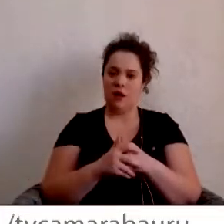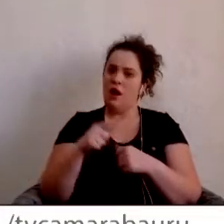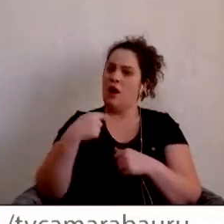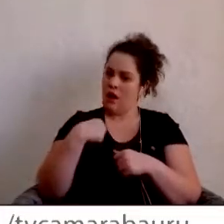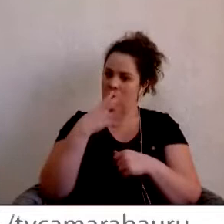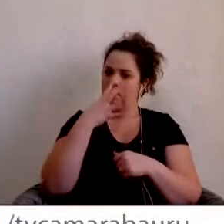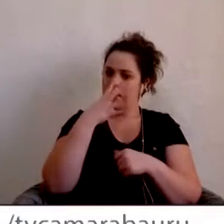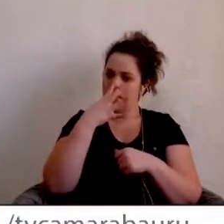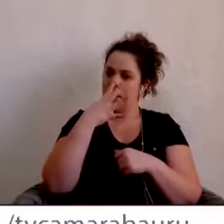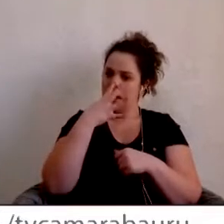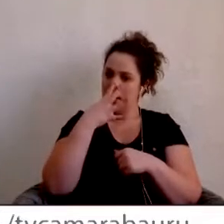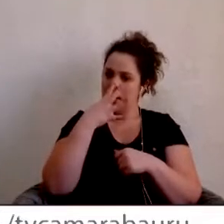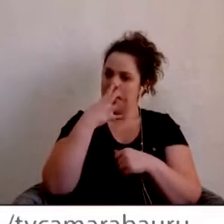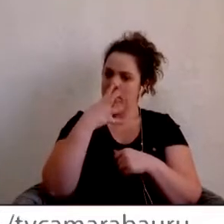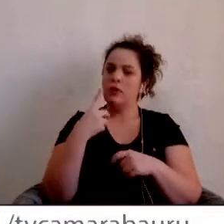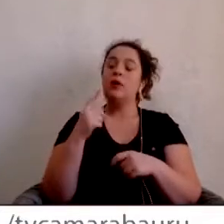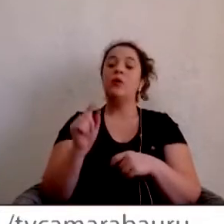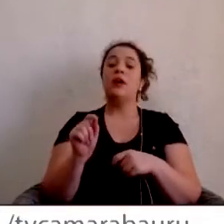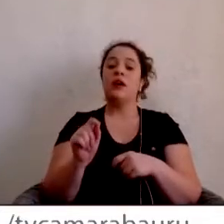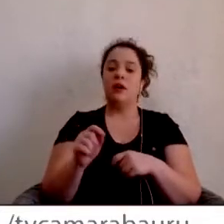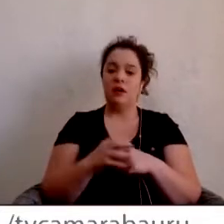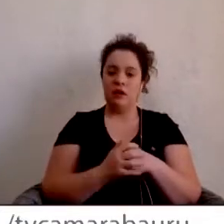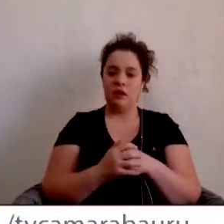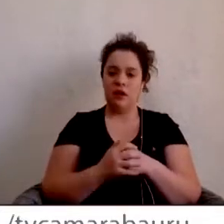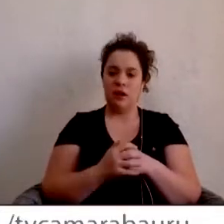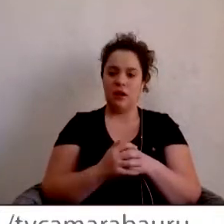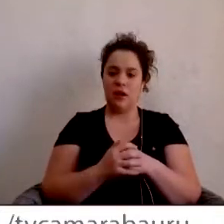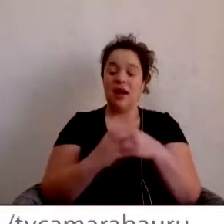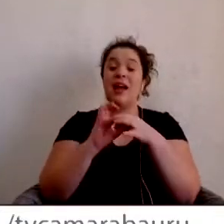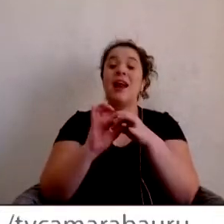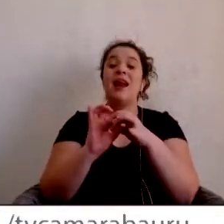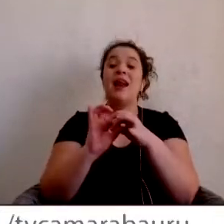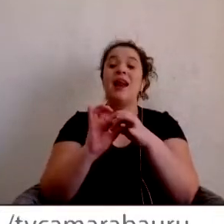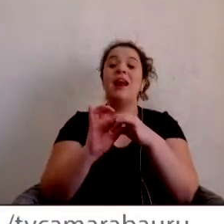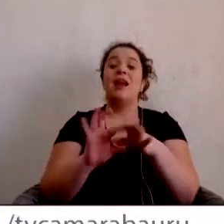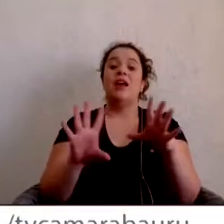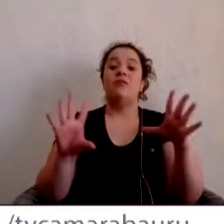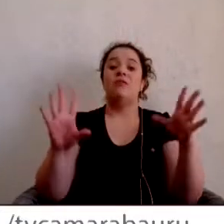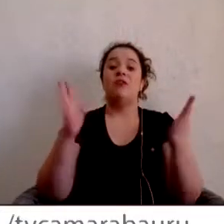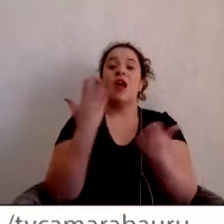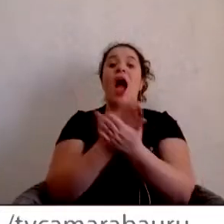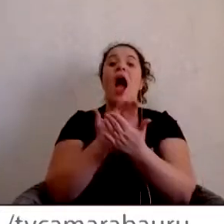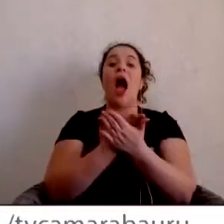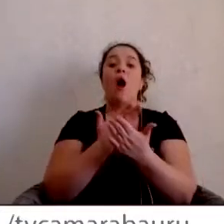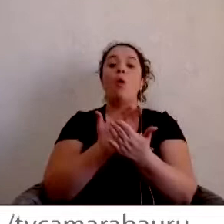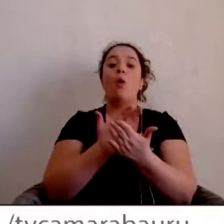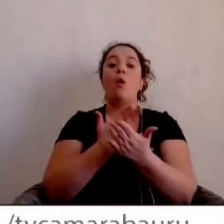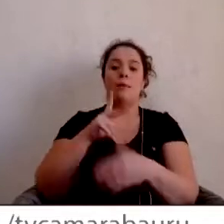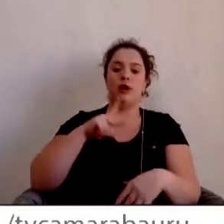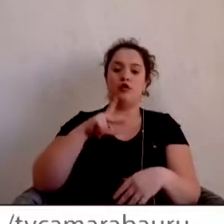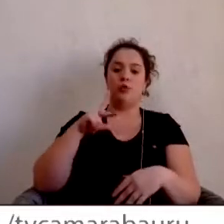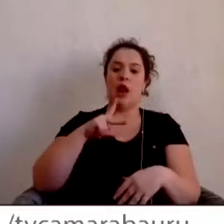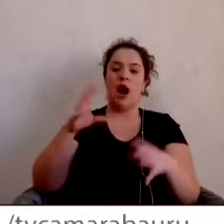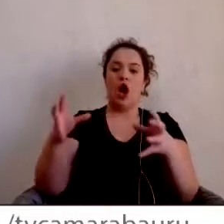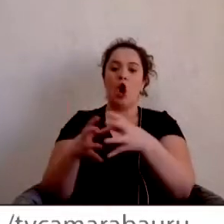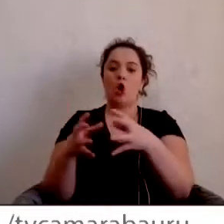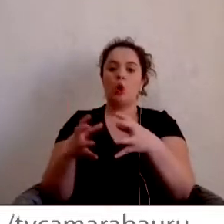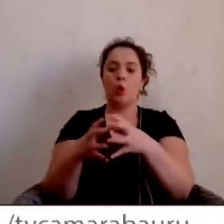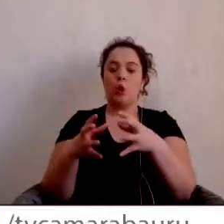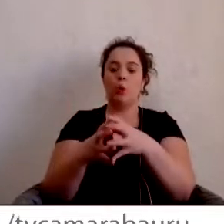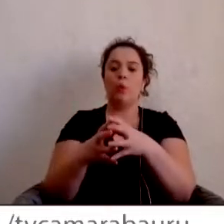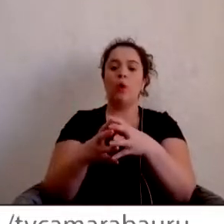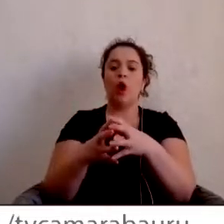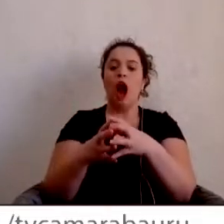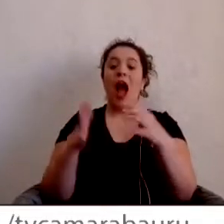liberado aula particular para grupos de até 5 pessoas. Aula particular para